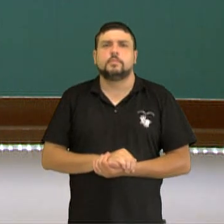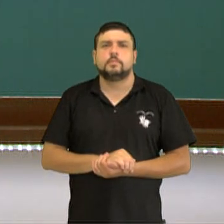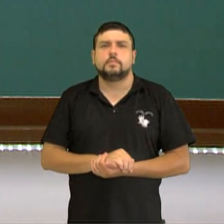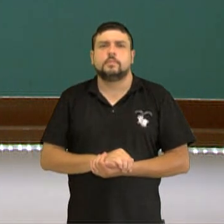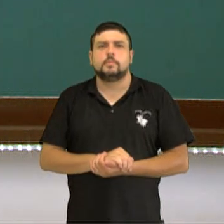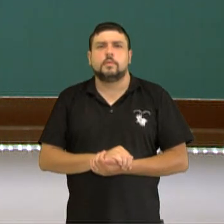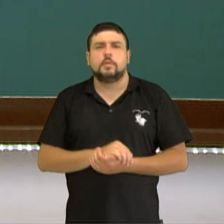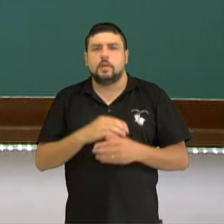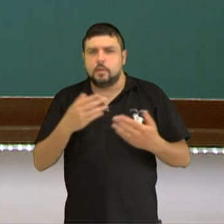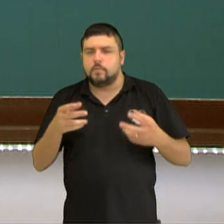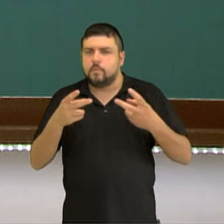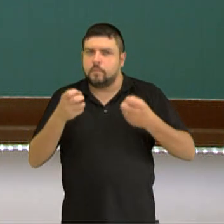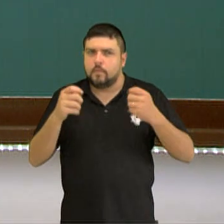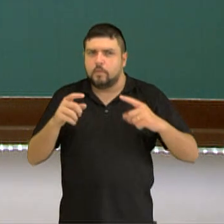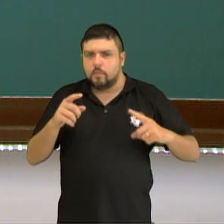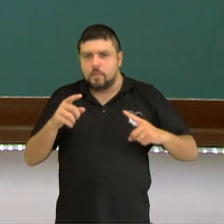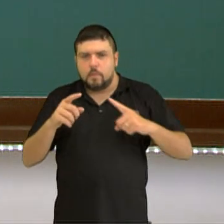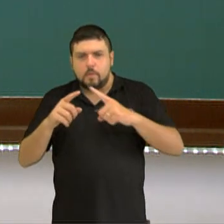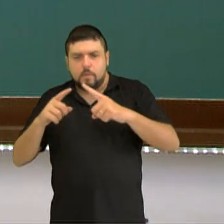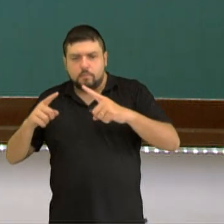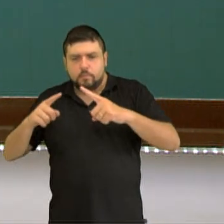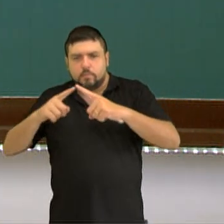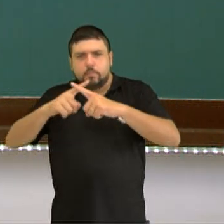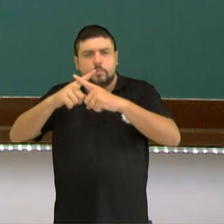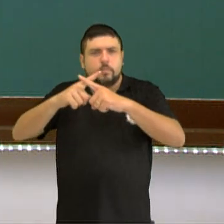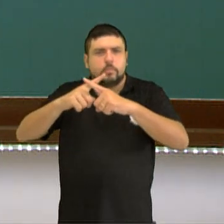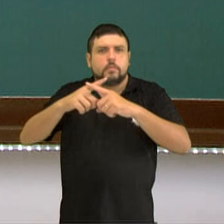se cruzaram num ponto em comum.